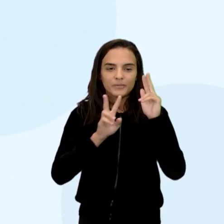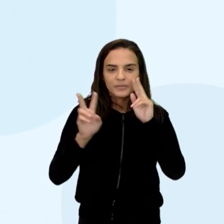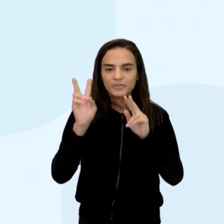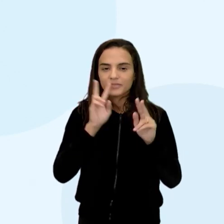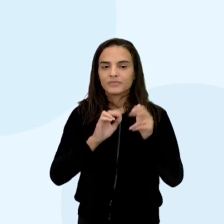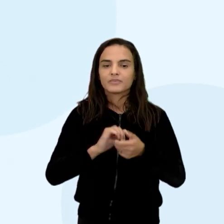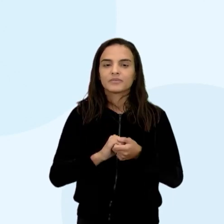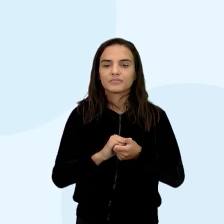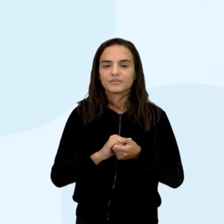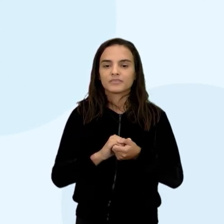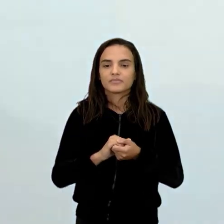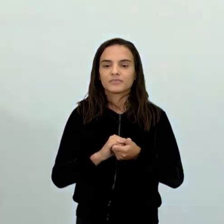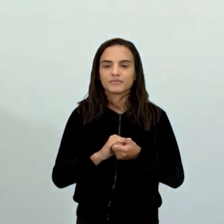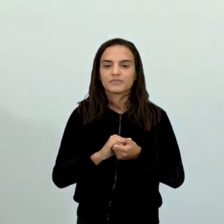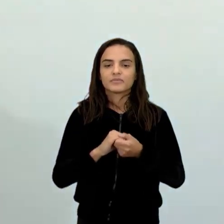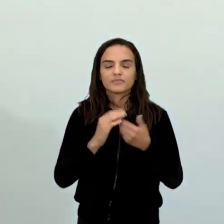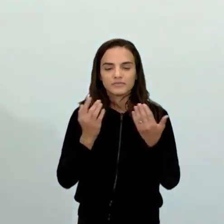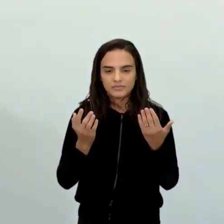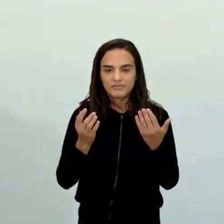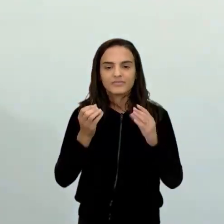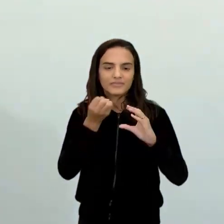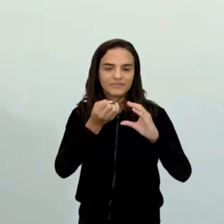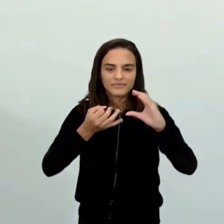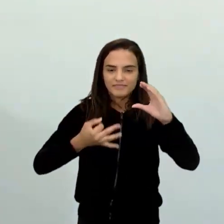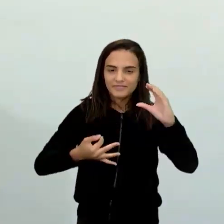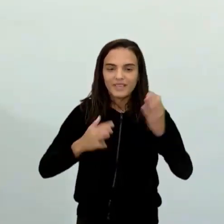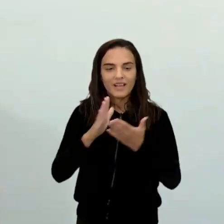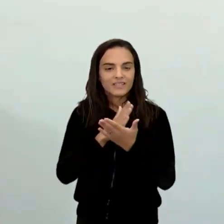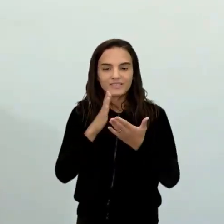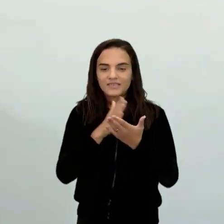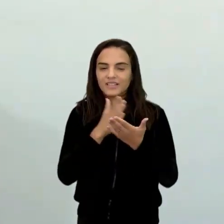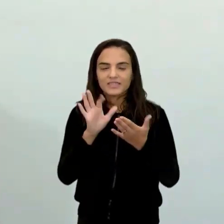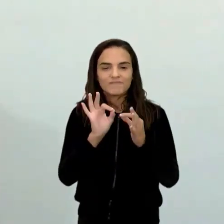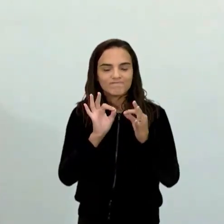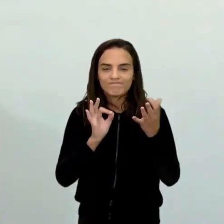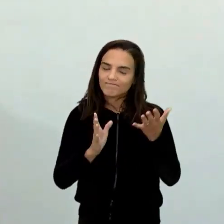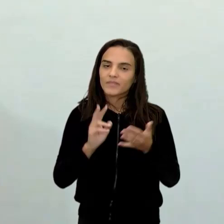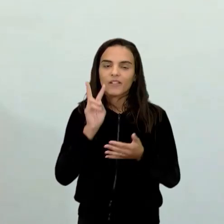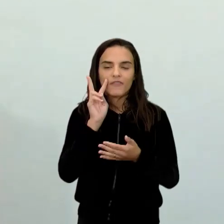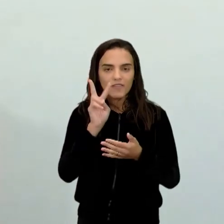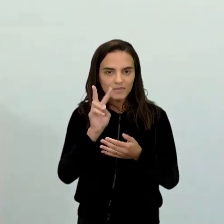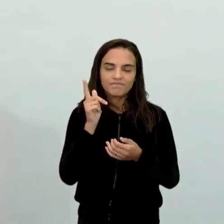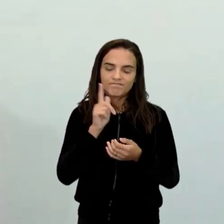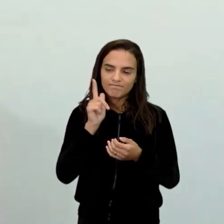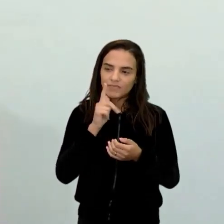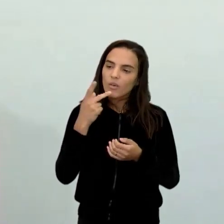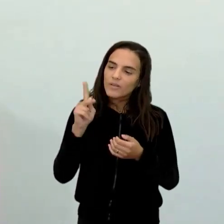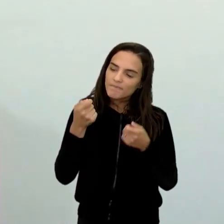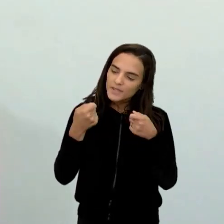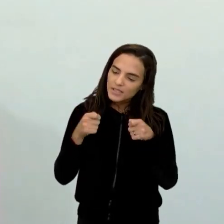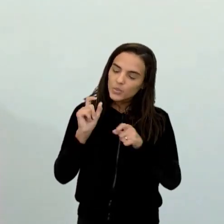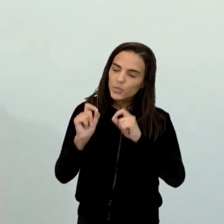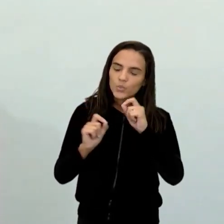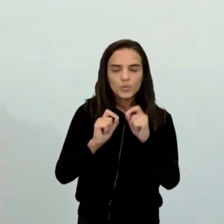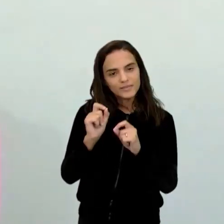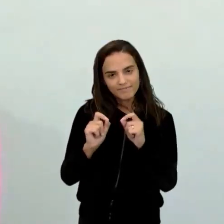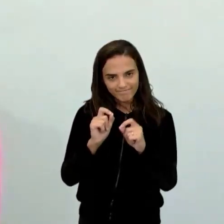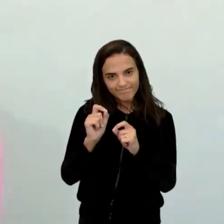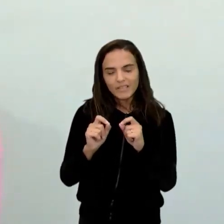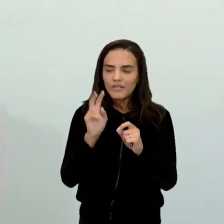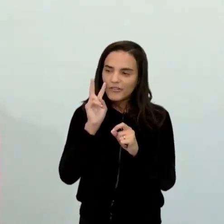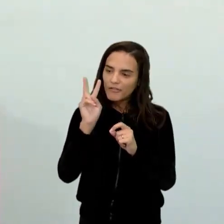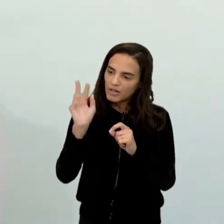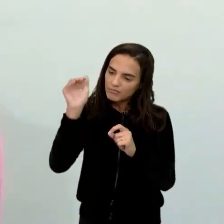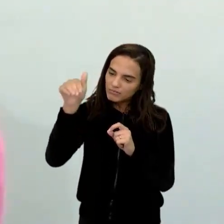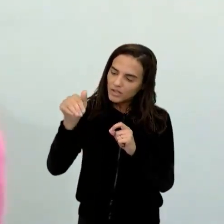olhar, às vezes tão característico, às vezes tão externo, e olhar para o que ele precisa, para aquilo que ele